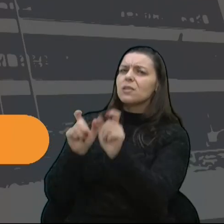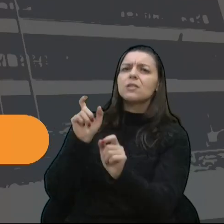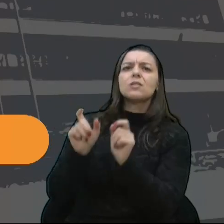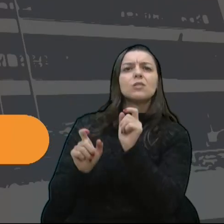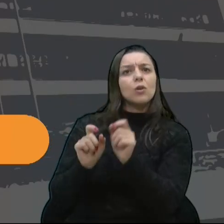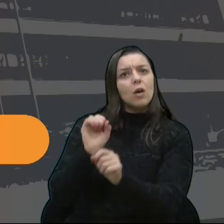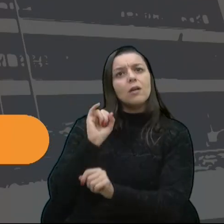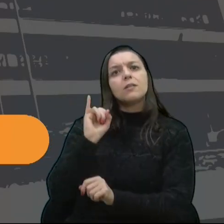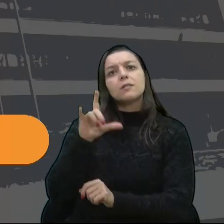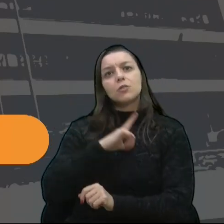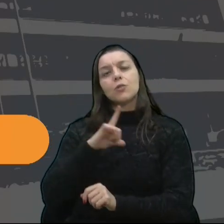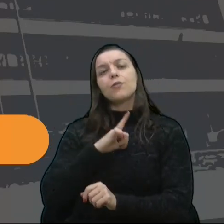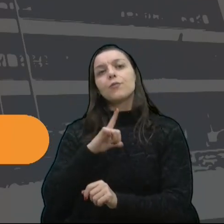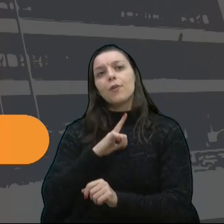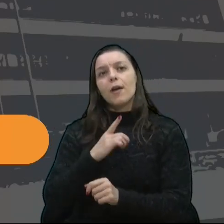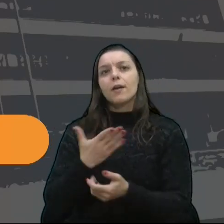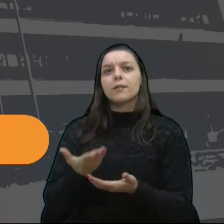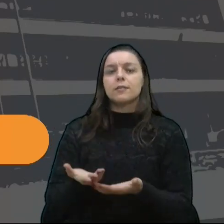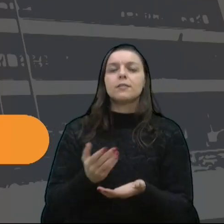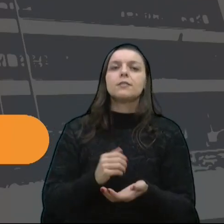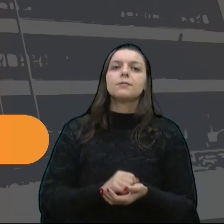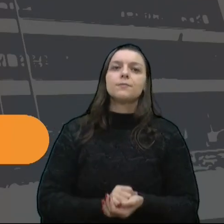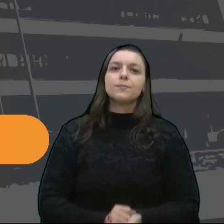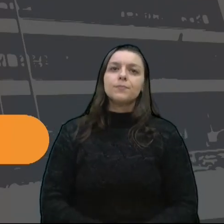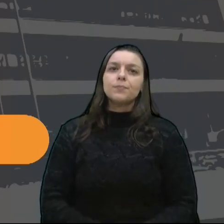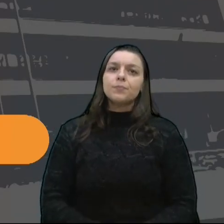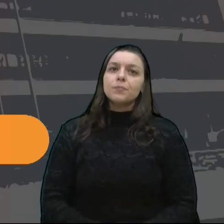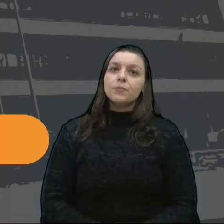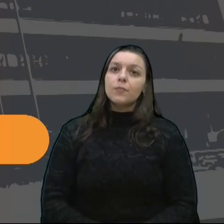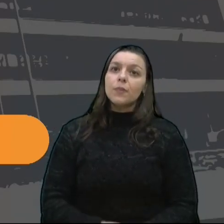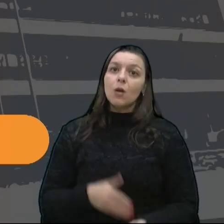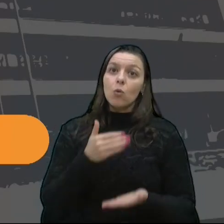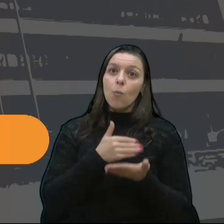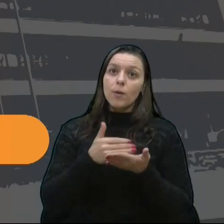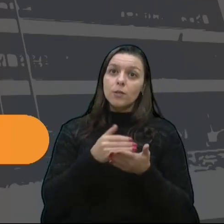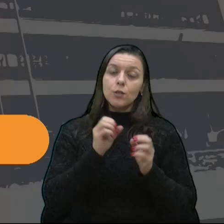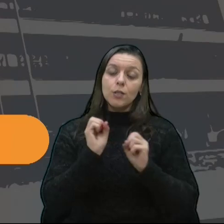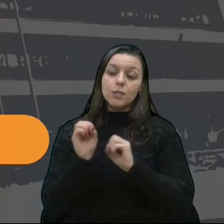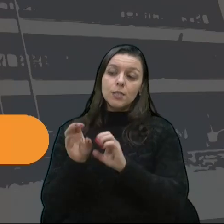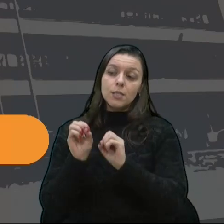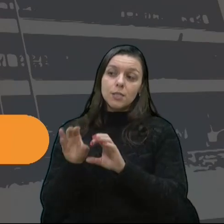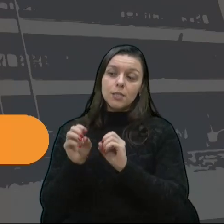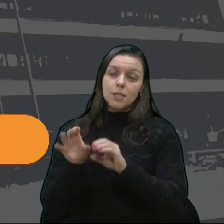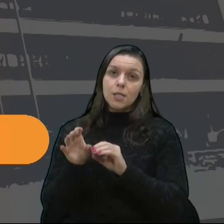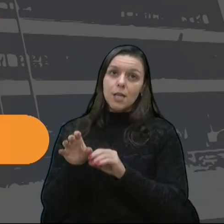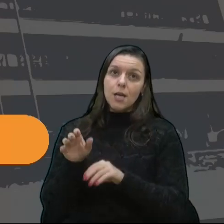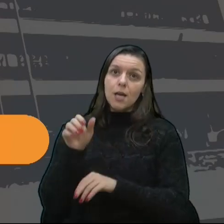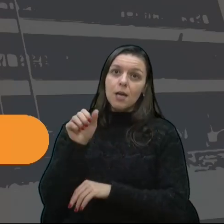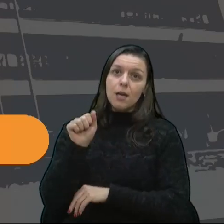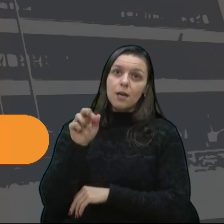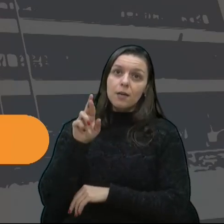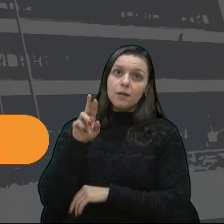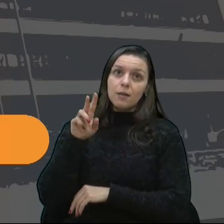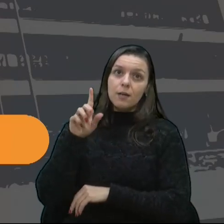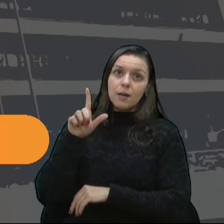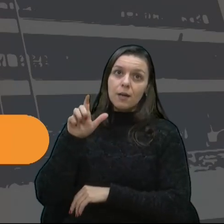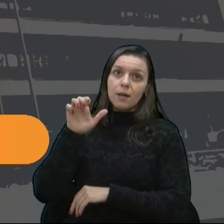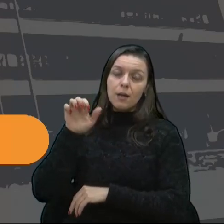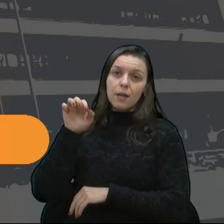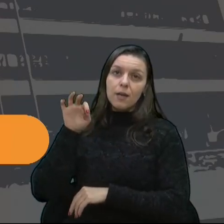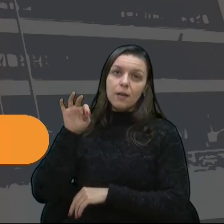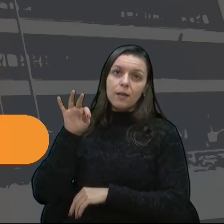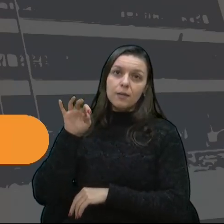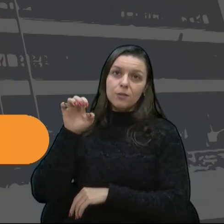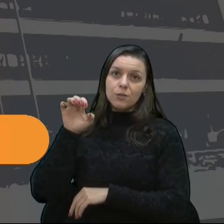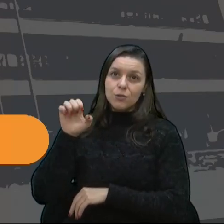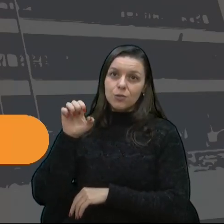algum recurso para poder montar uma turma. A gente começou a ensinar a Arlete, o Instagram dela é Frourbana,